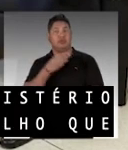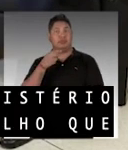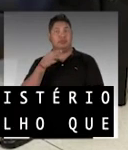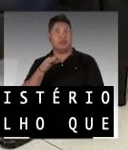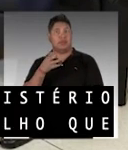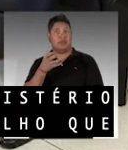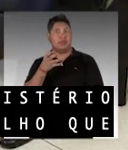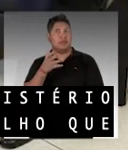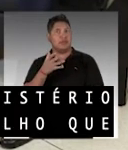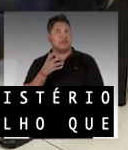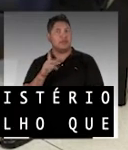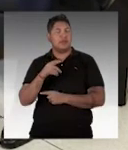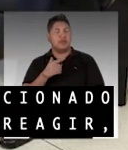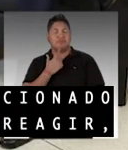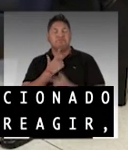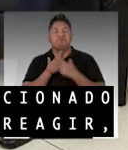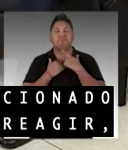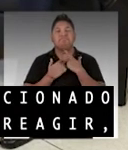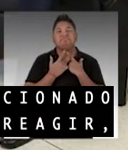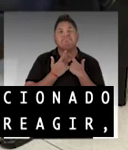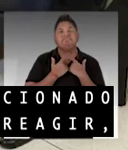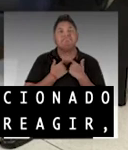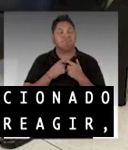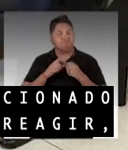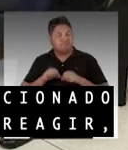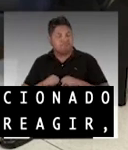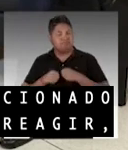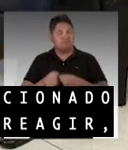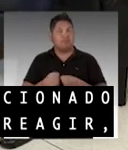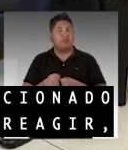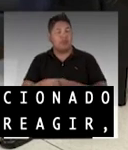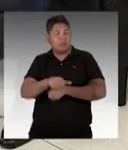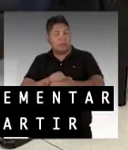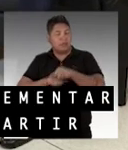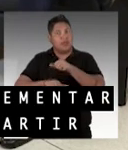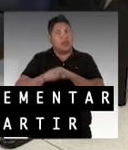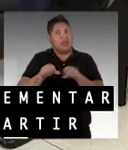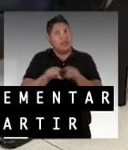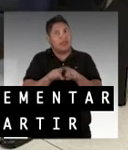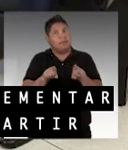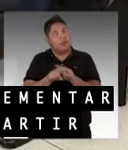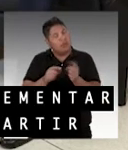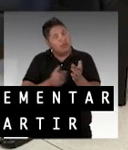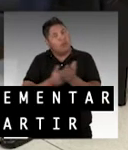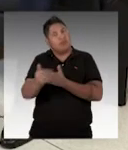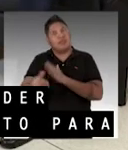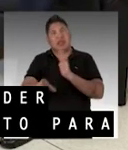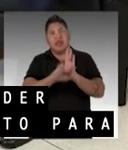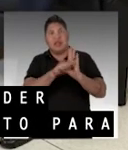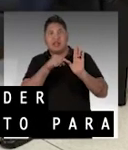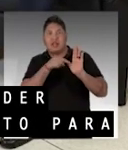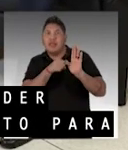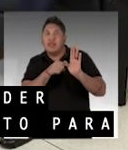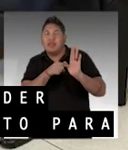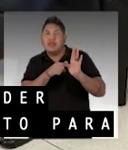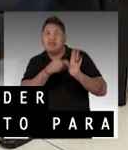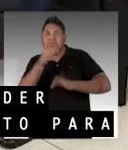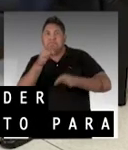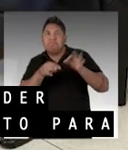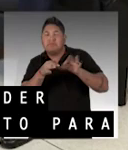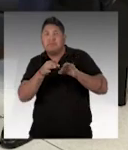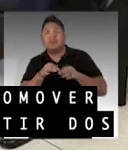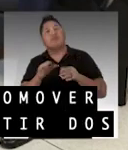Ministério Público do Trabalho que ele é vocacionado tanto para reagir, tanto para implementar mudanças a partir do próprio Poder Judiciário, quanto